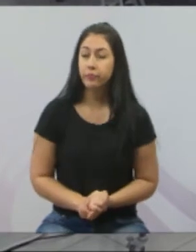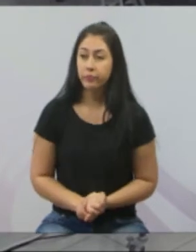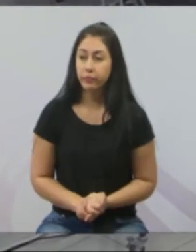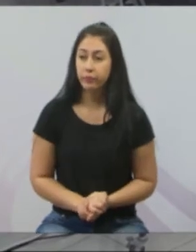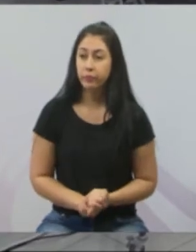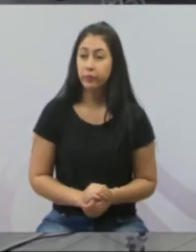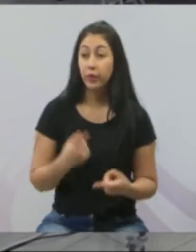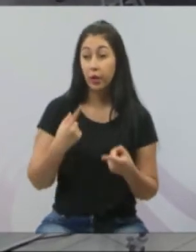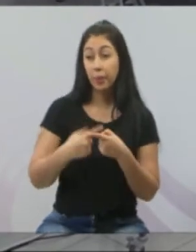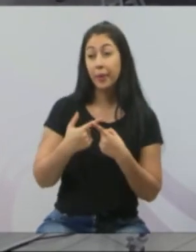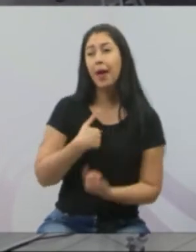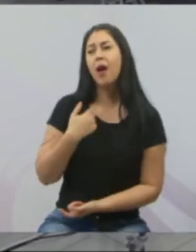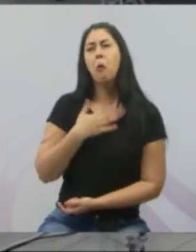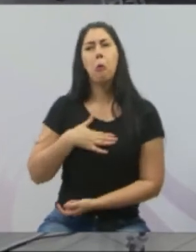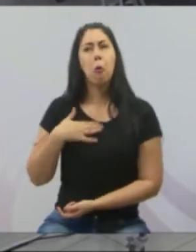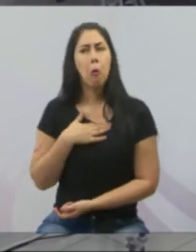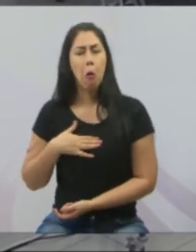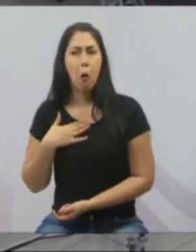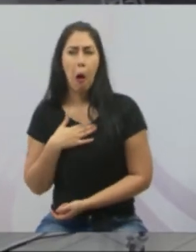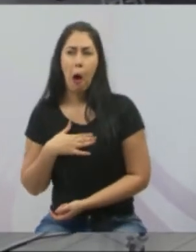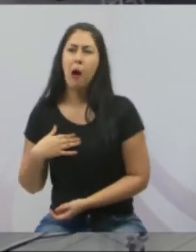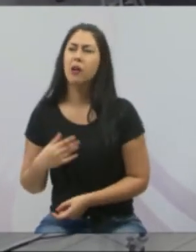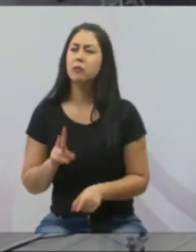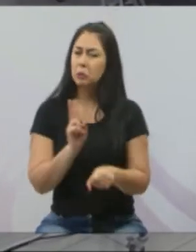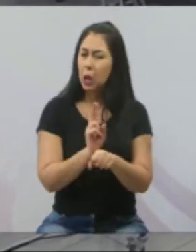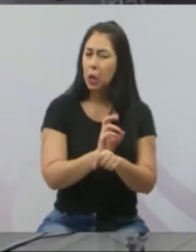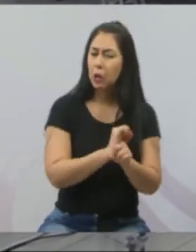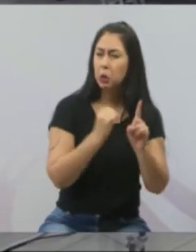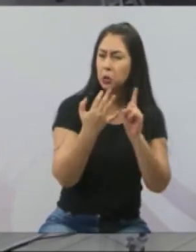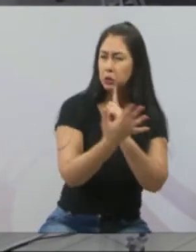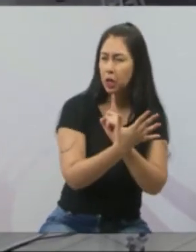ali e ofereça mais segurança para os usuários.